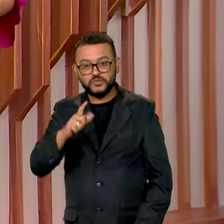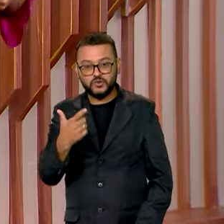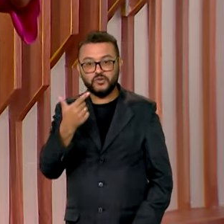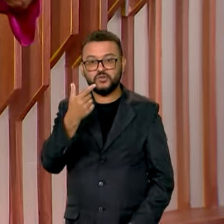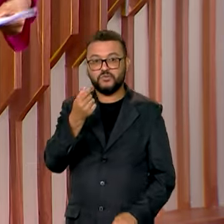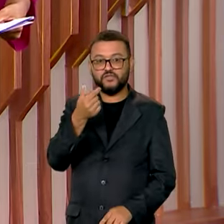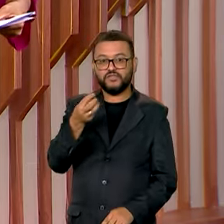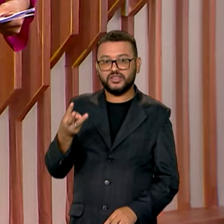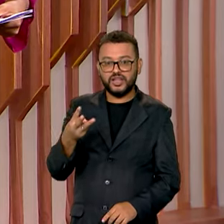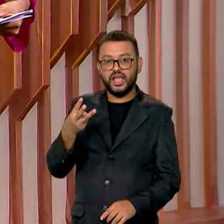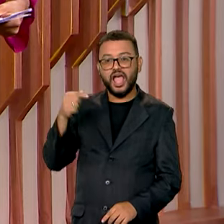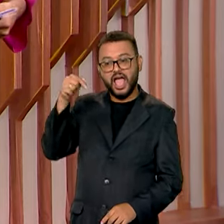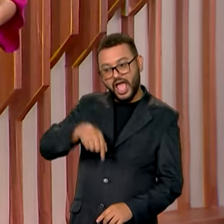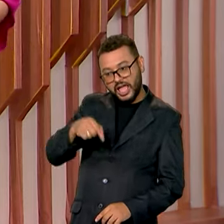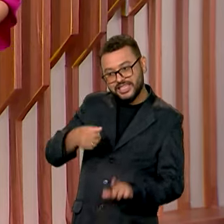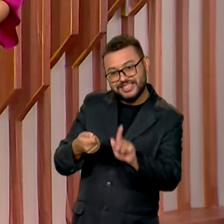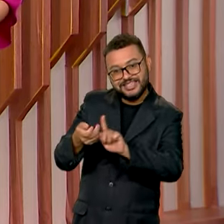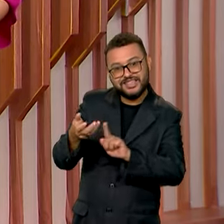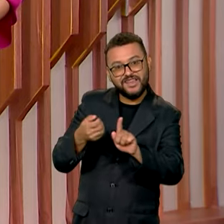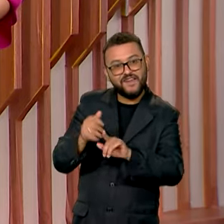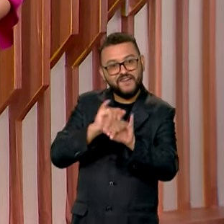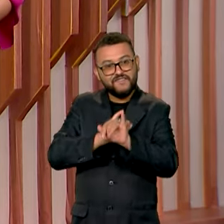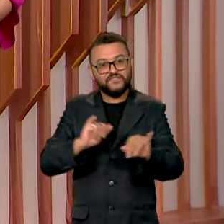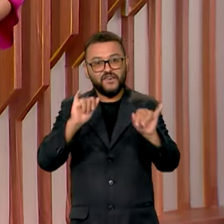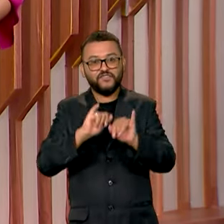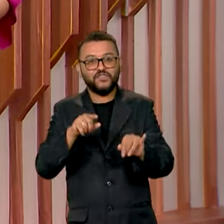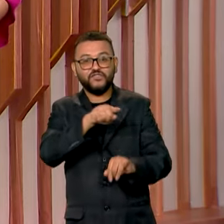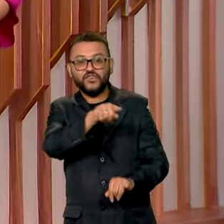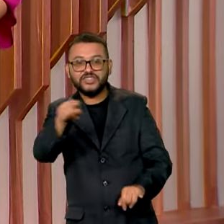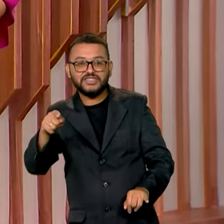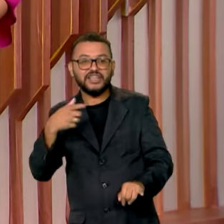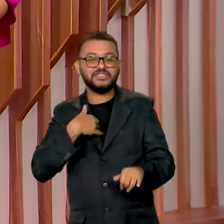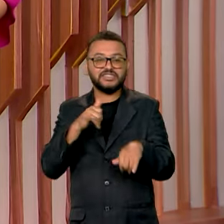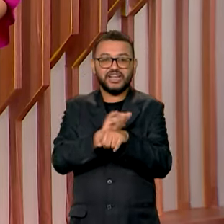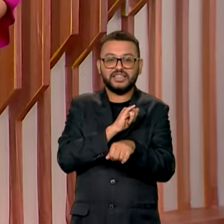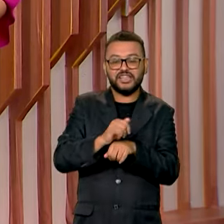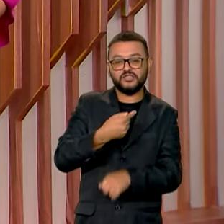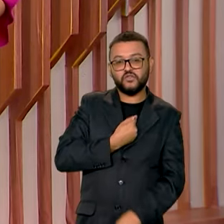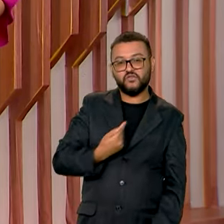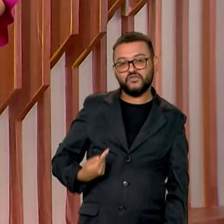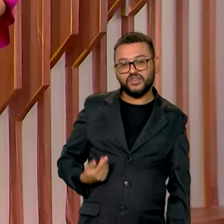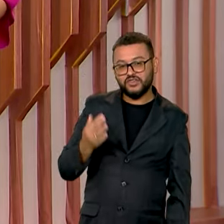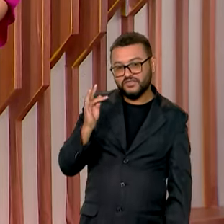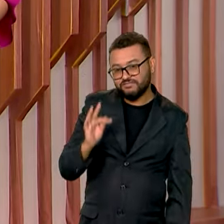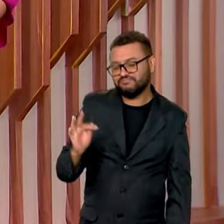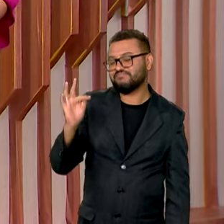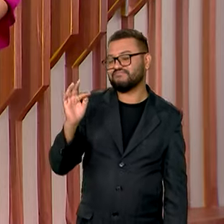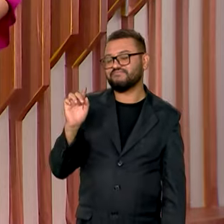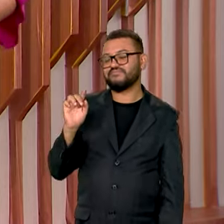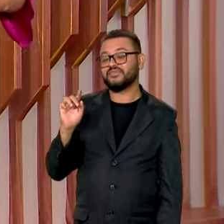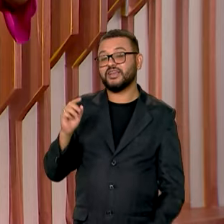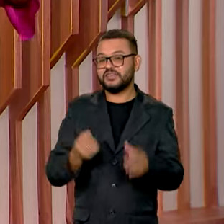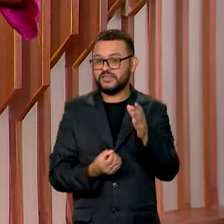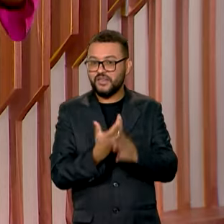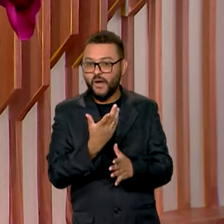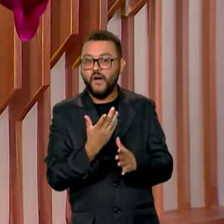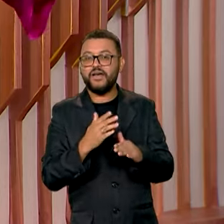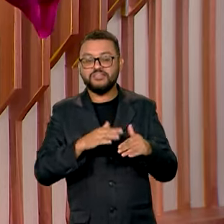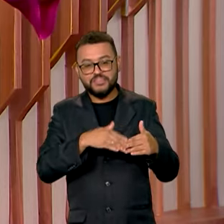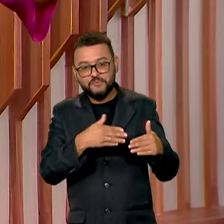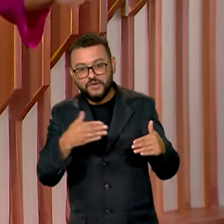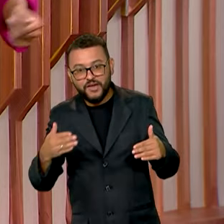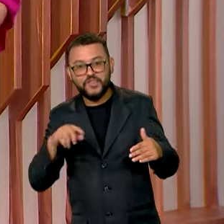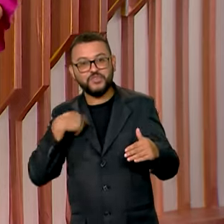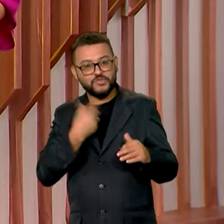2023, esse veículo surgia para informar você sobre as ações e políticas públicas do governo federal. Desde então,